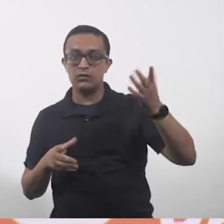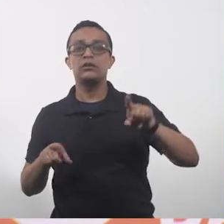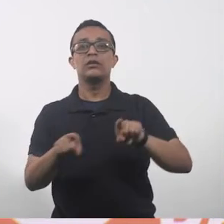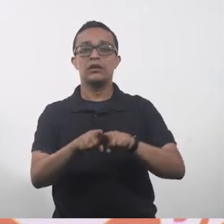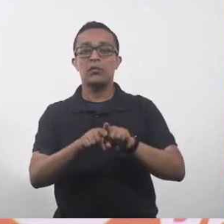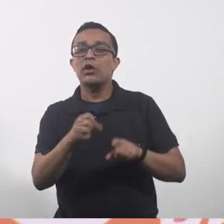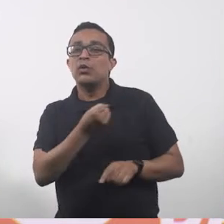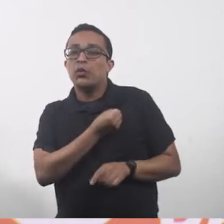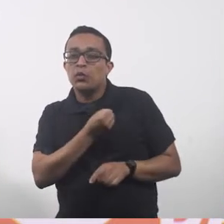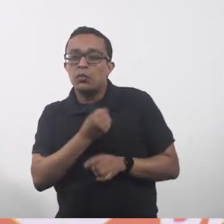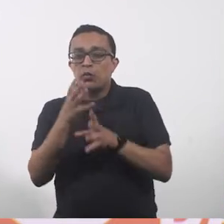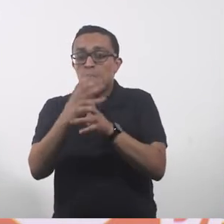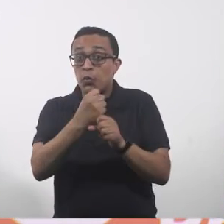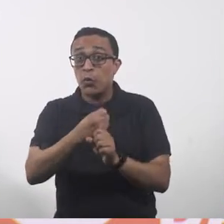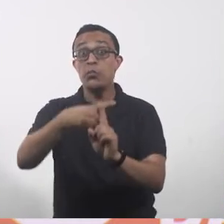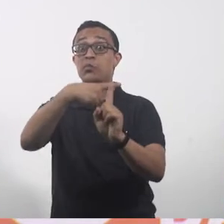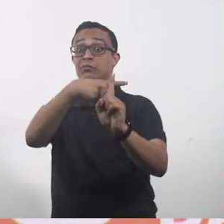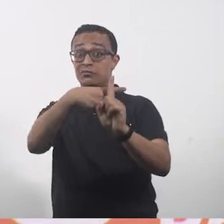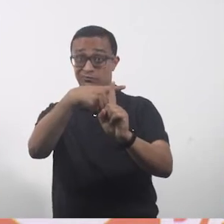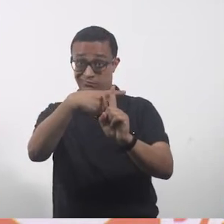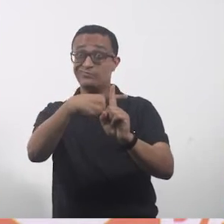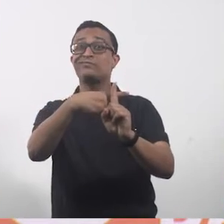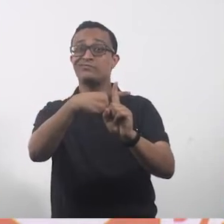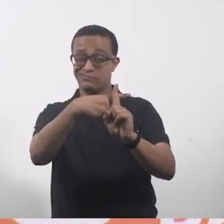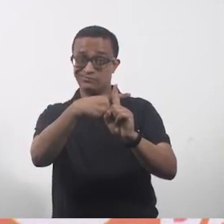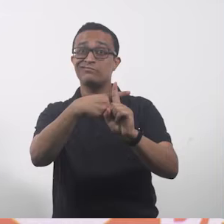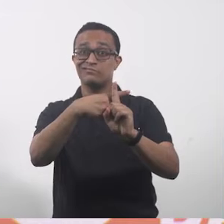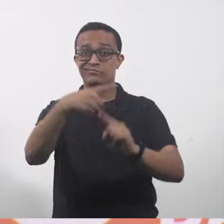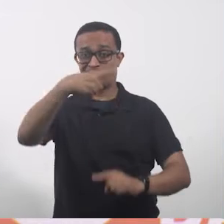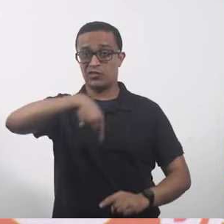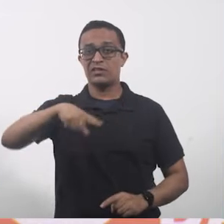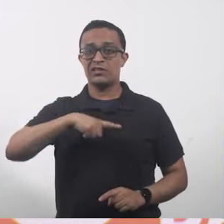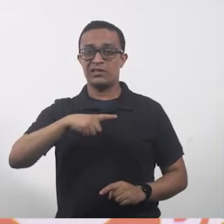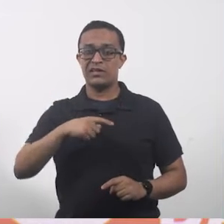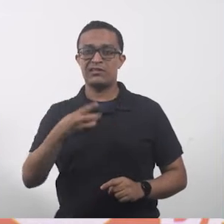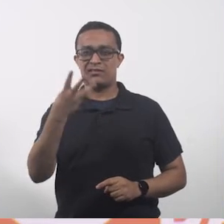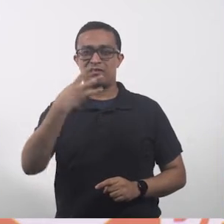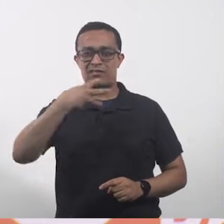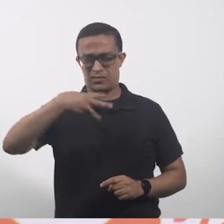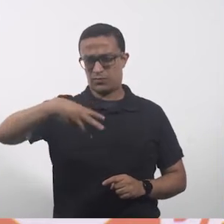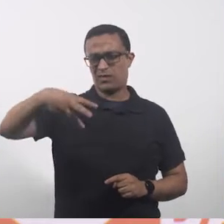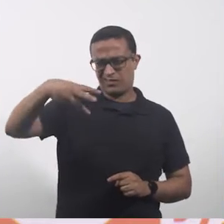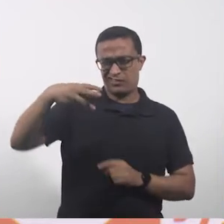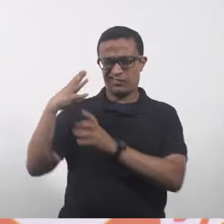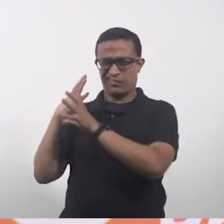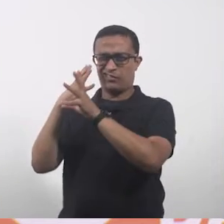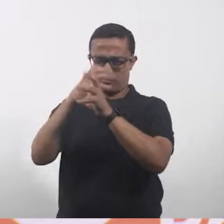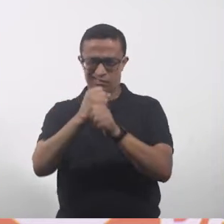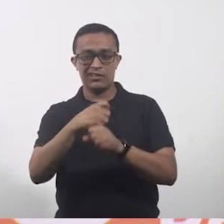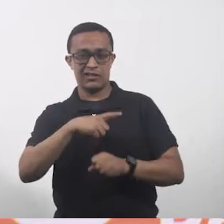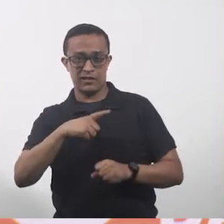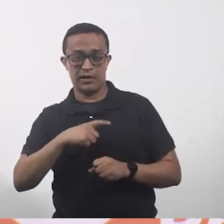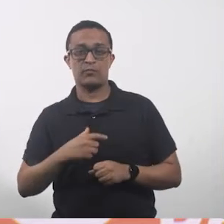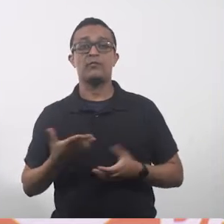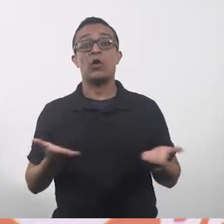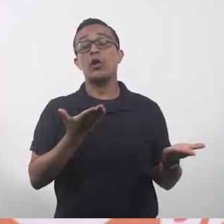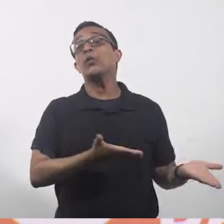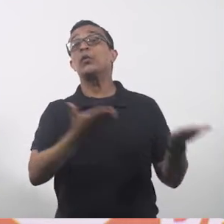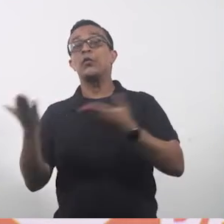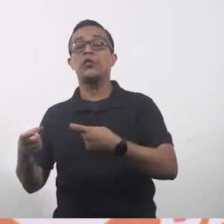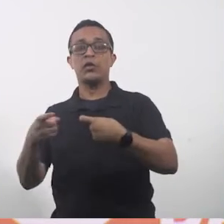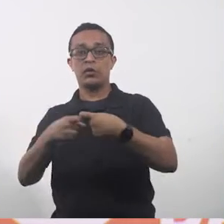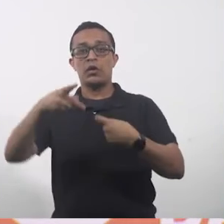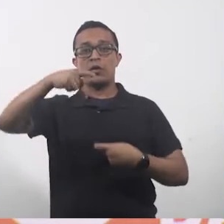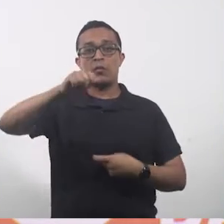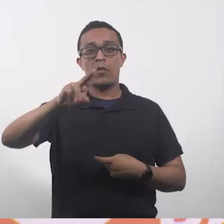números acumulados positivos que temos tido nas 2, 3 últimas semanas. Então, prefeito, vou passar a palavra para a doutora Paula, que